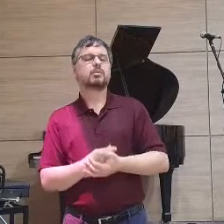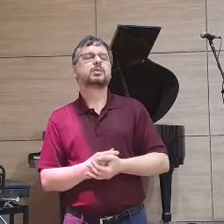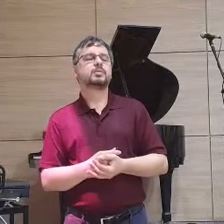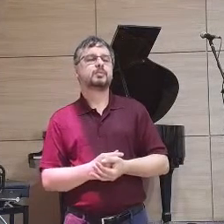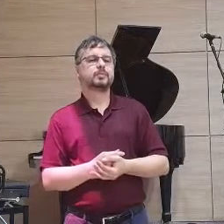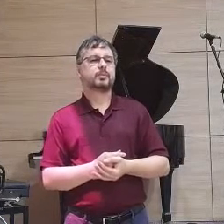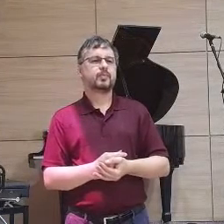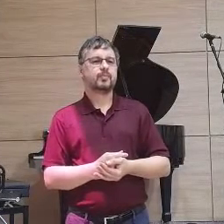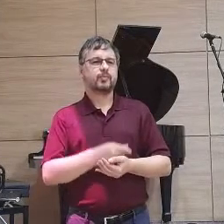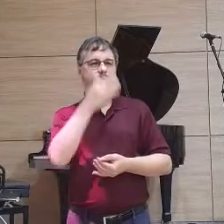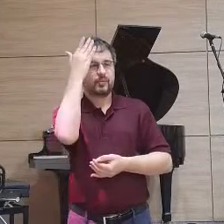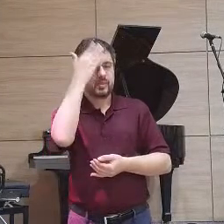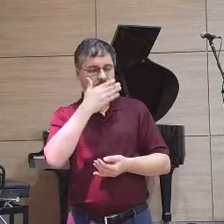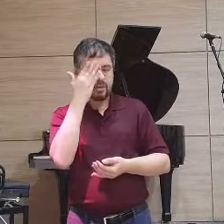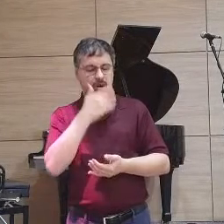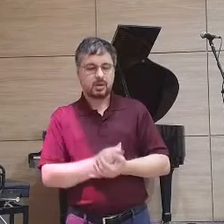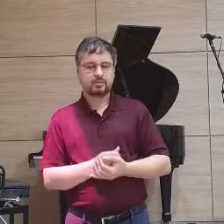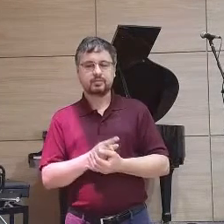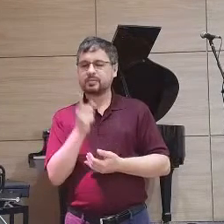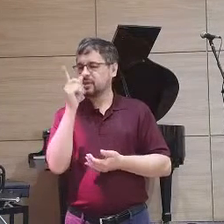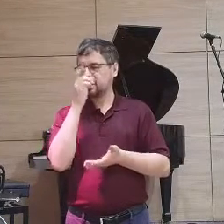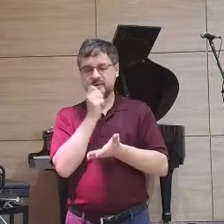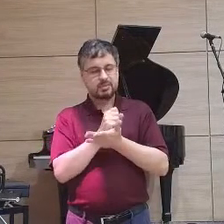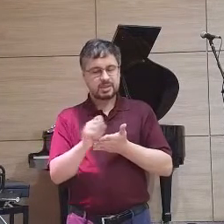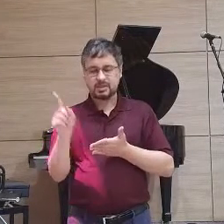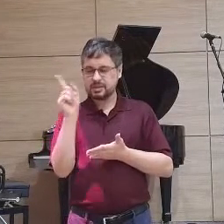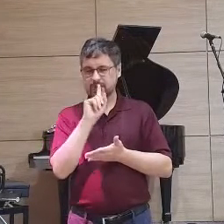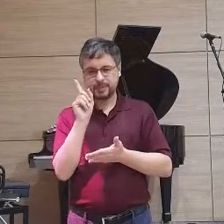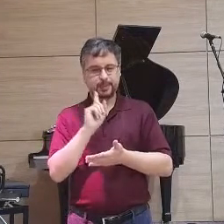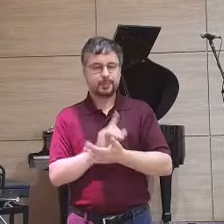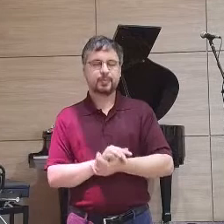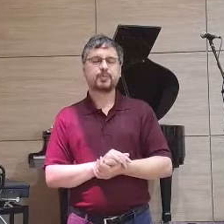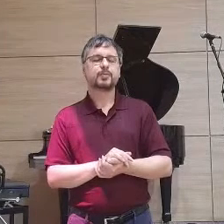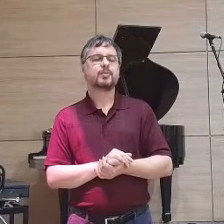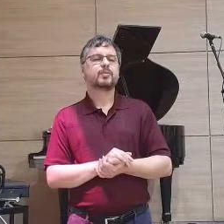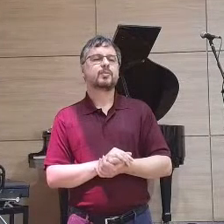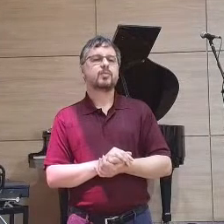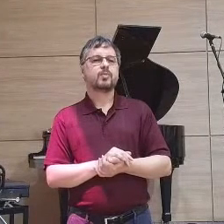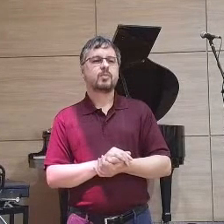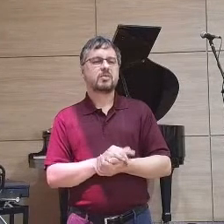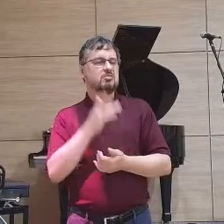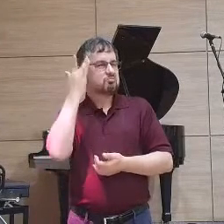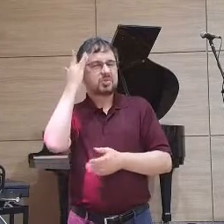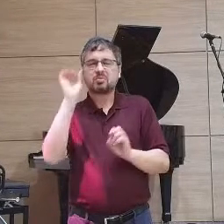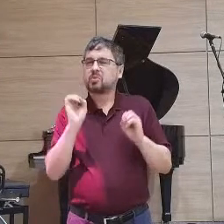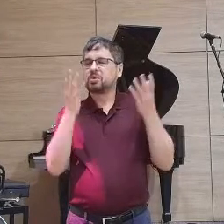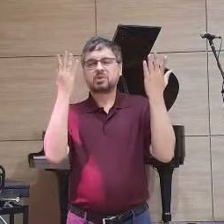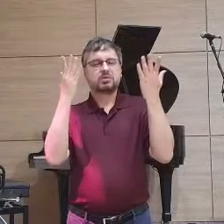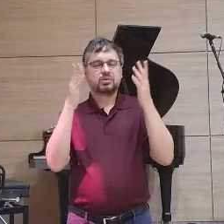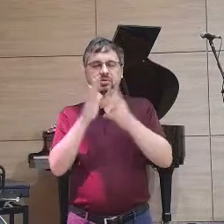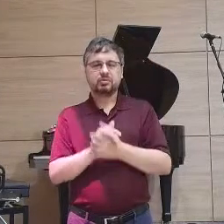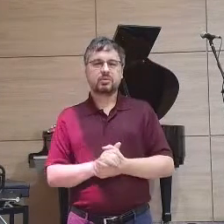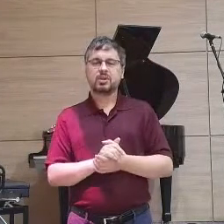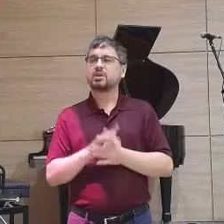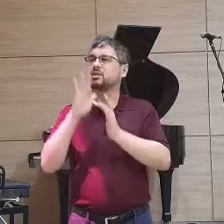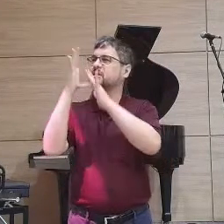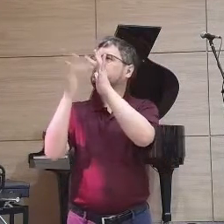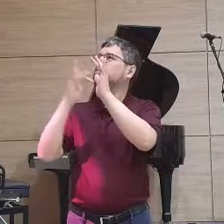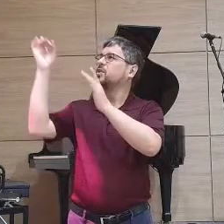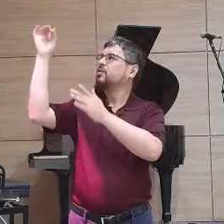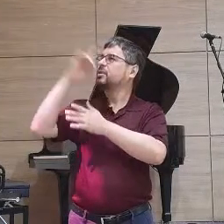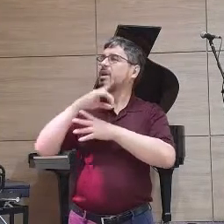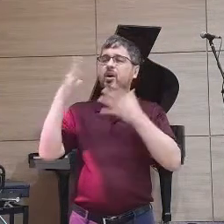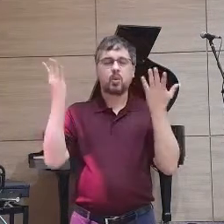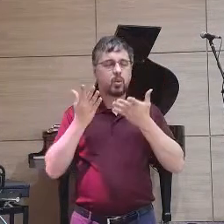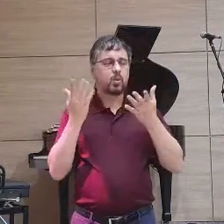manhã e deixa passar não se você não sabe quando vai ser ele pode voltar para buscar a